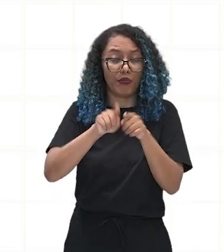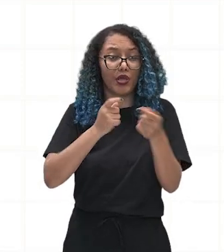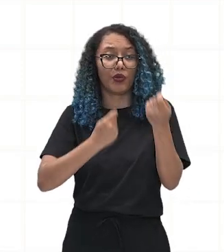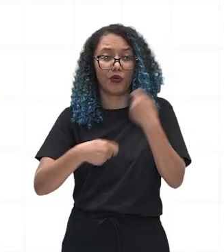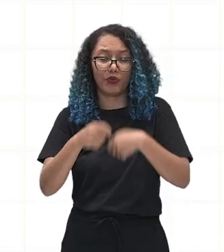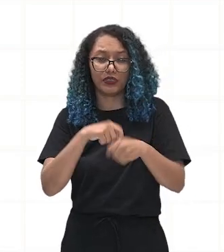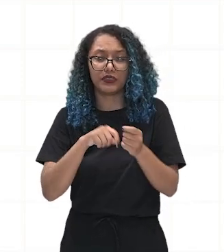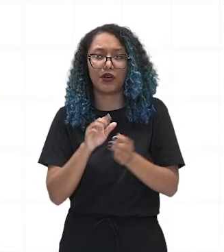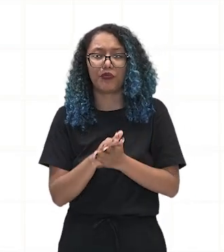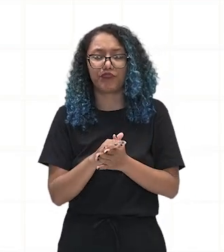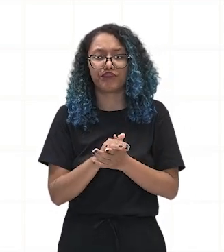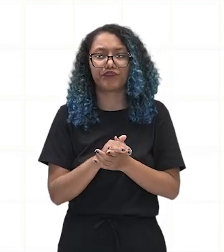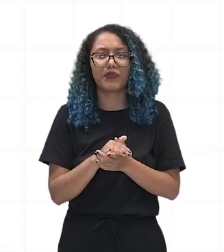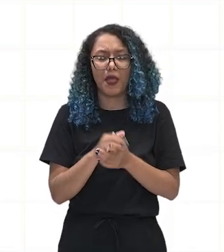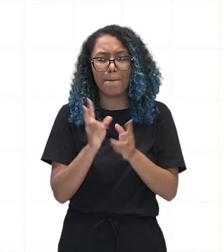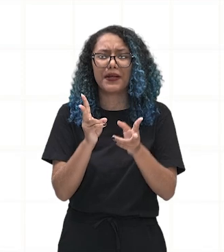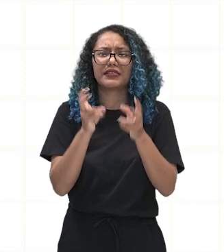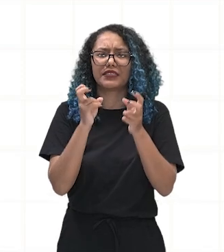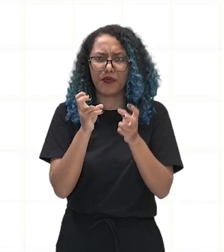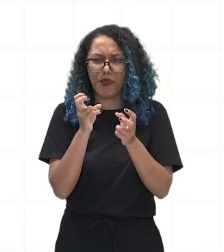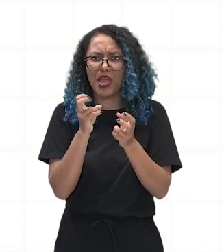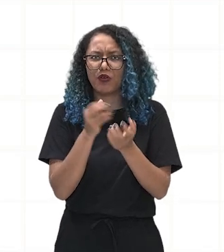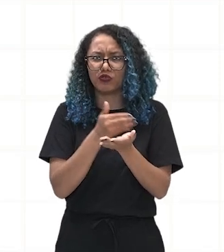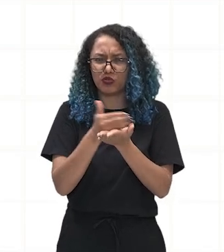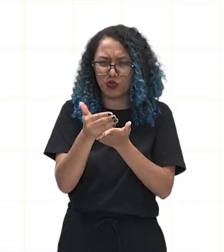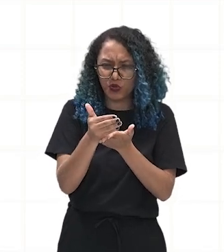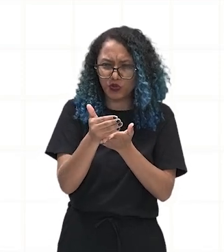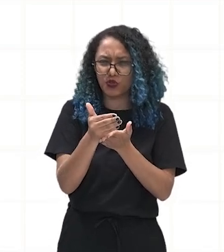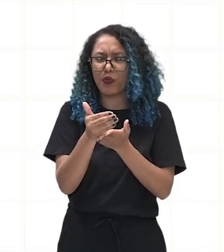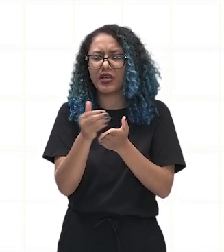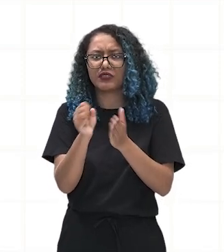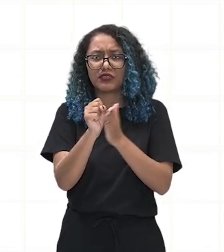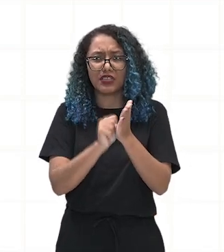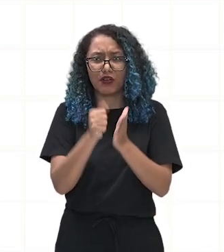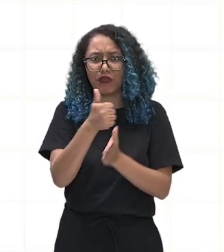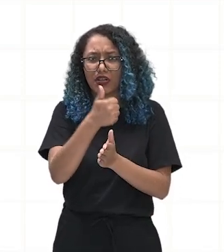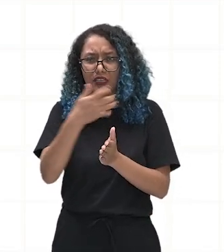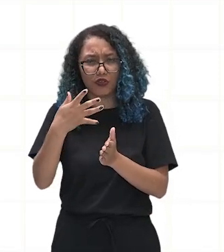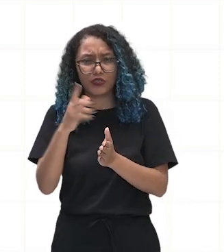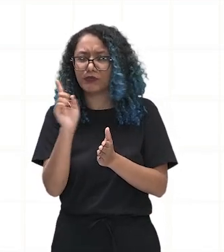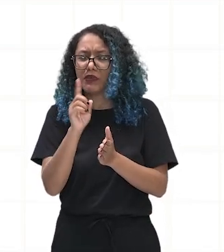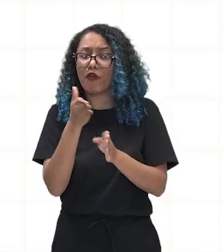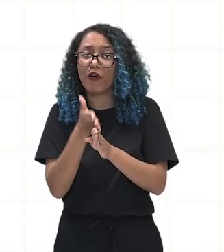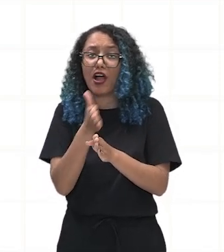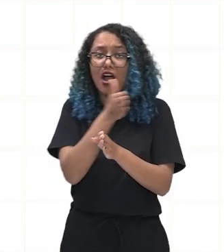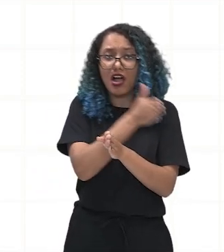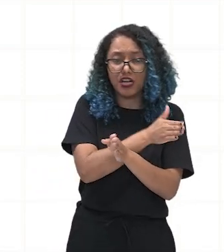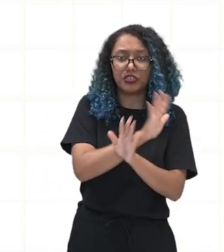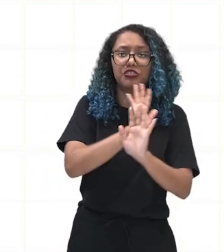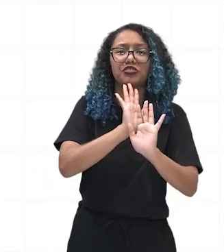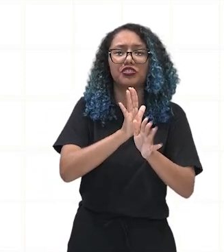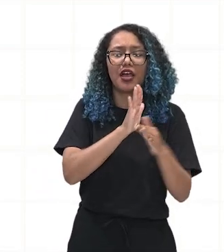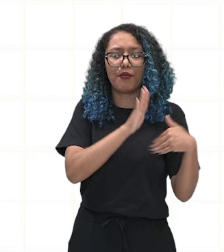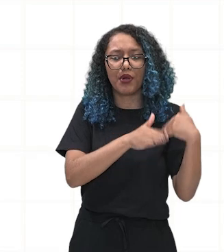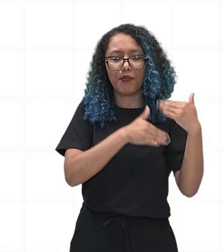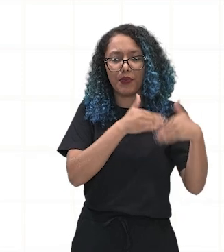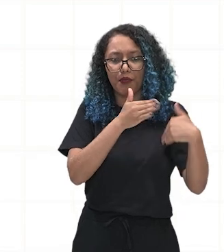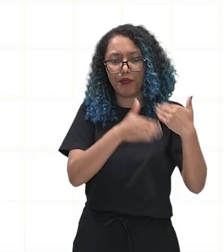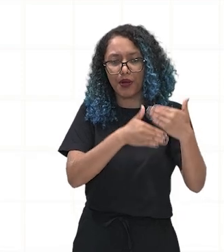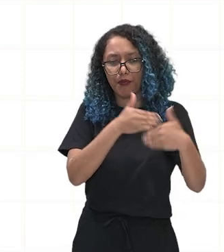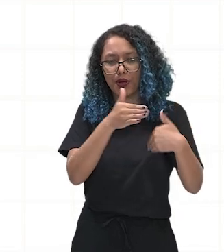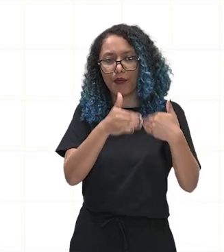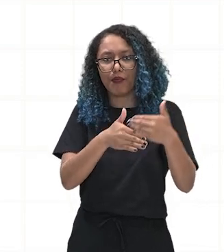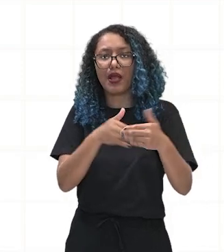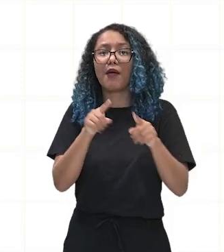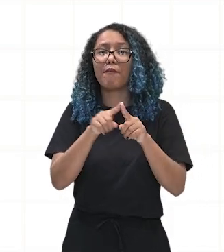ali no século XIV? Elas já vêm sendo constituídas ao longo do tempo, mas nós estamos olhando nessa